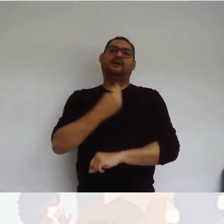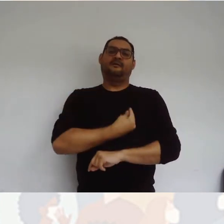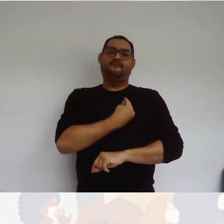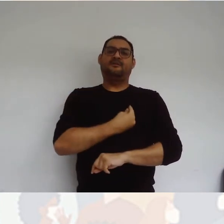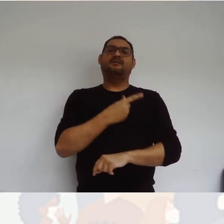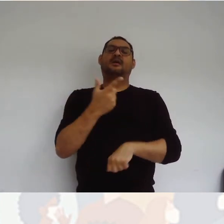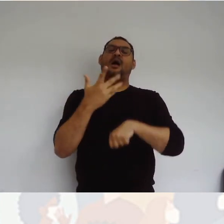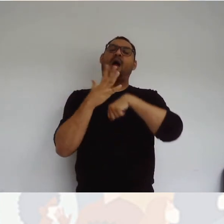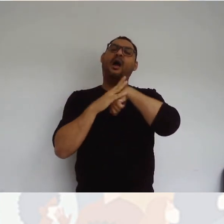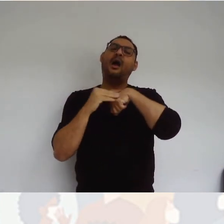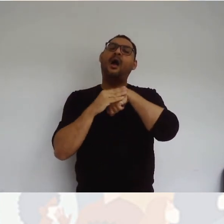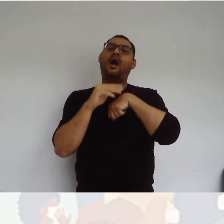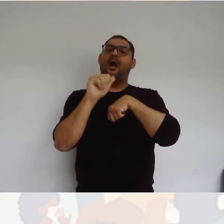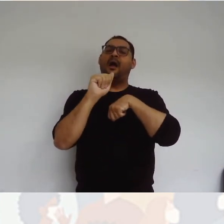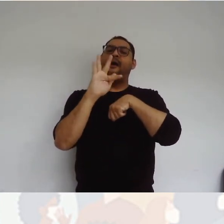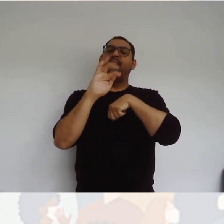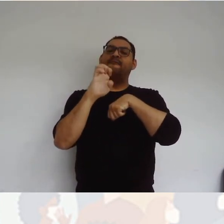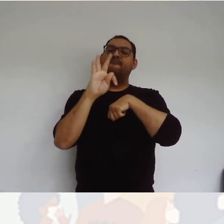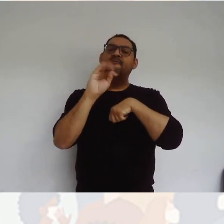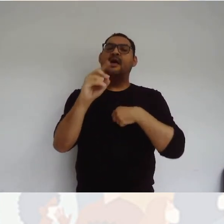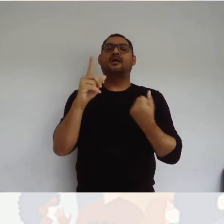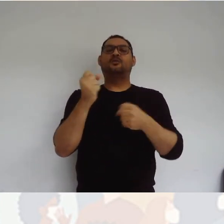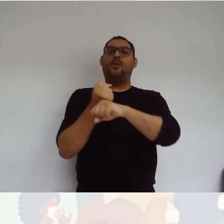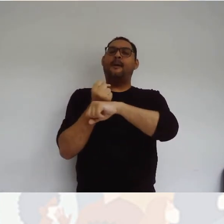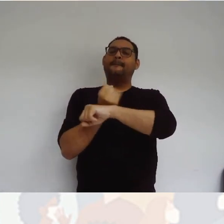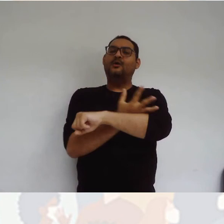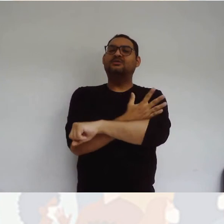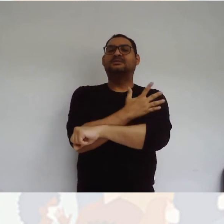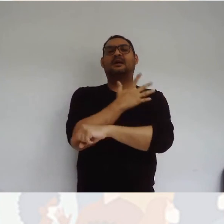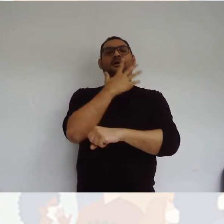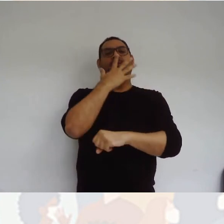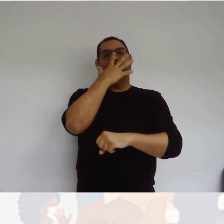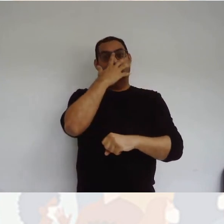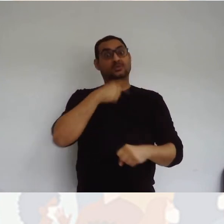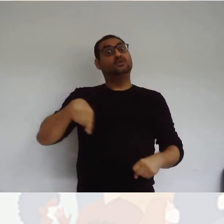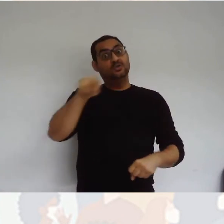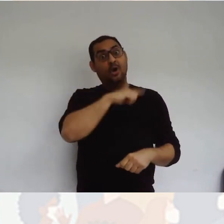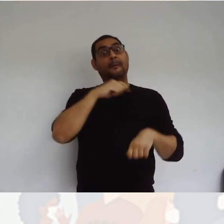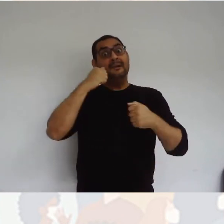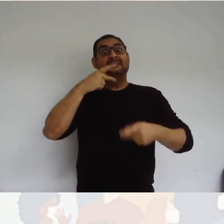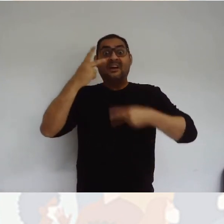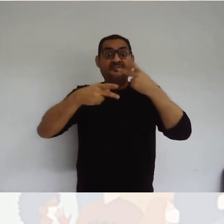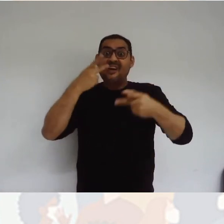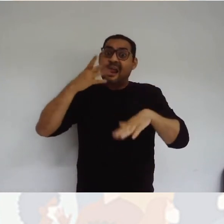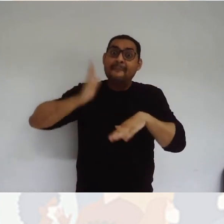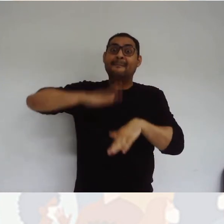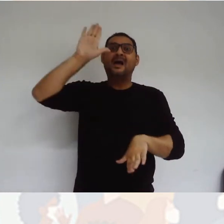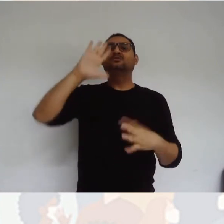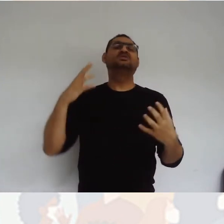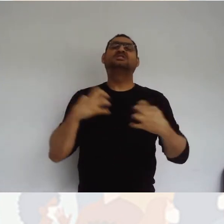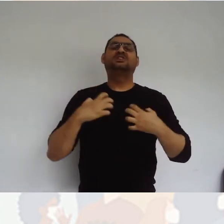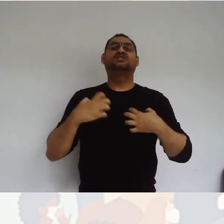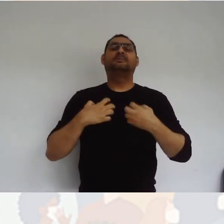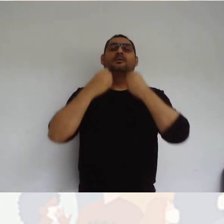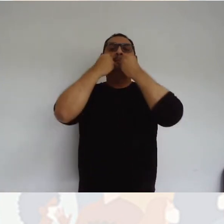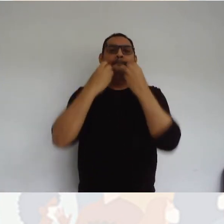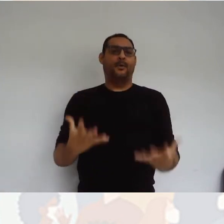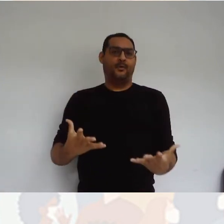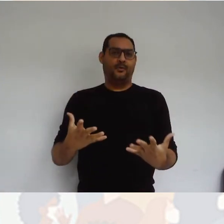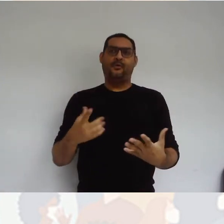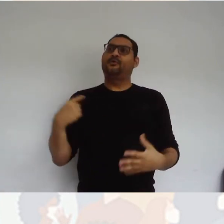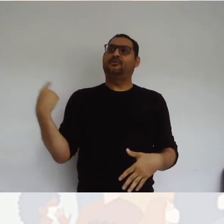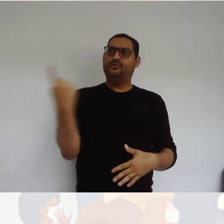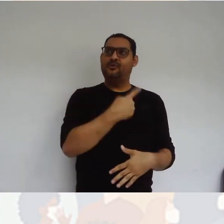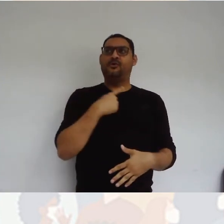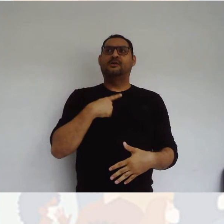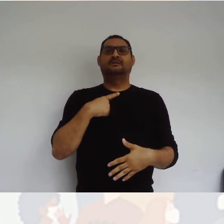fala de afeto, a gente pouco fala de emoções, a gente pouco fala, né, desses sentimentos que nos fazem seres,